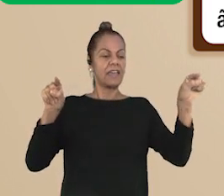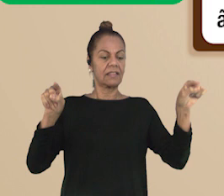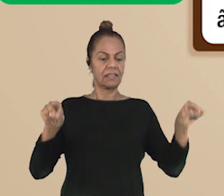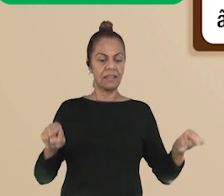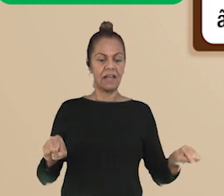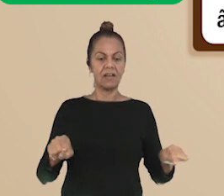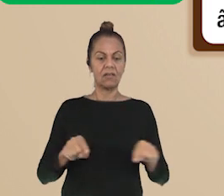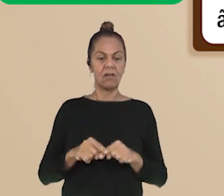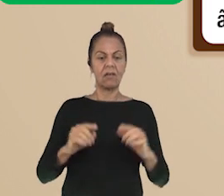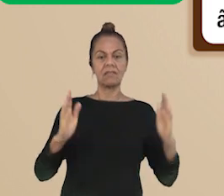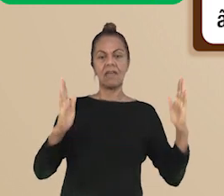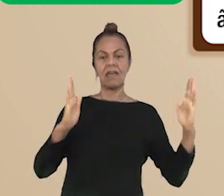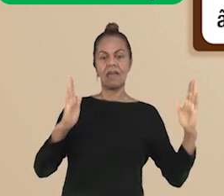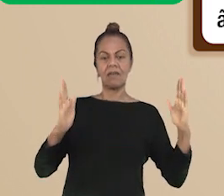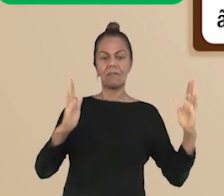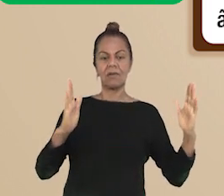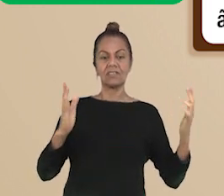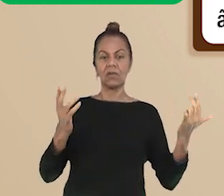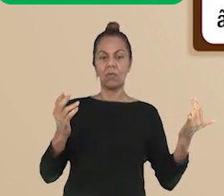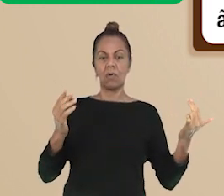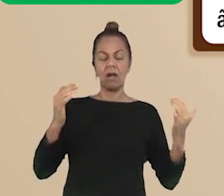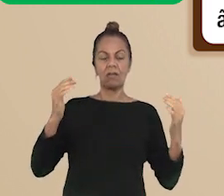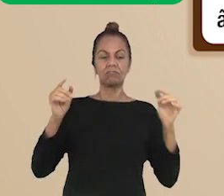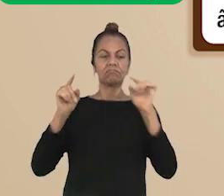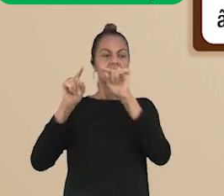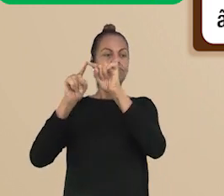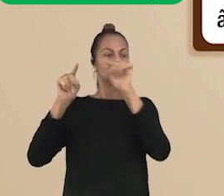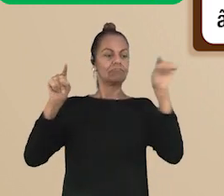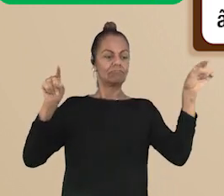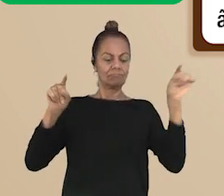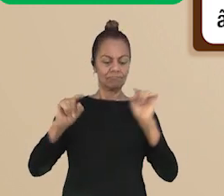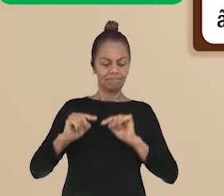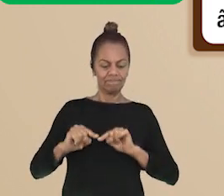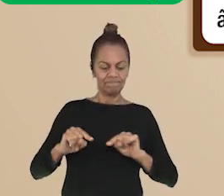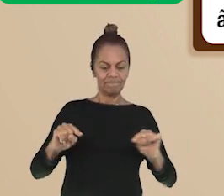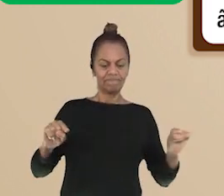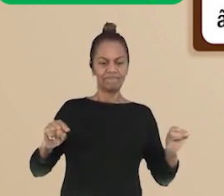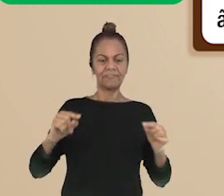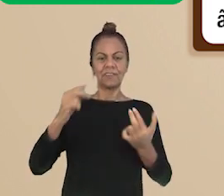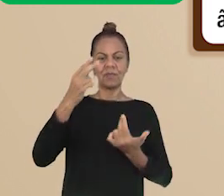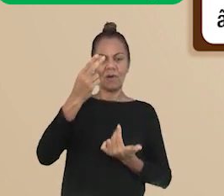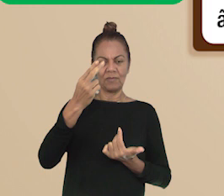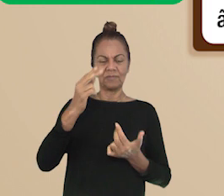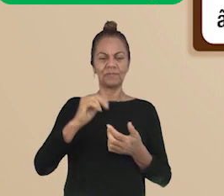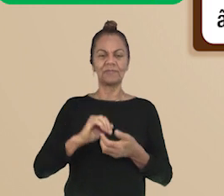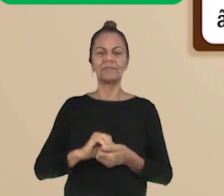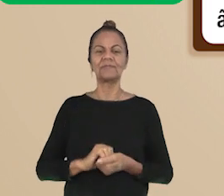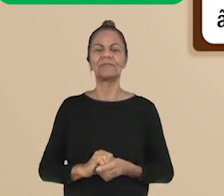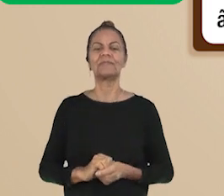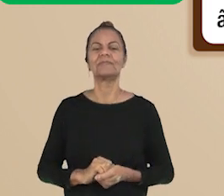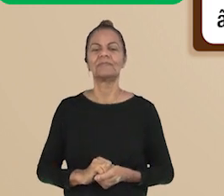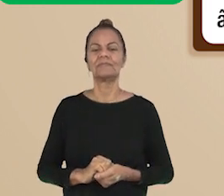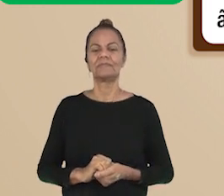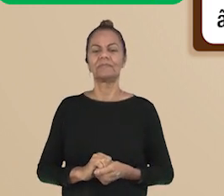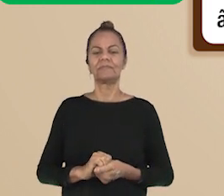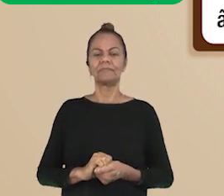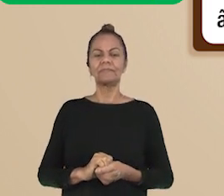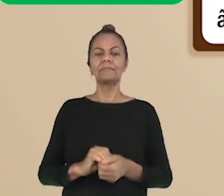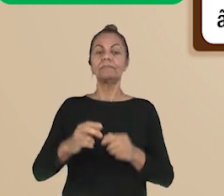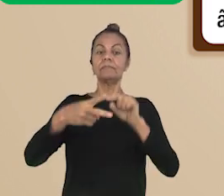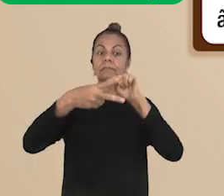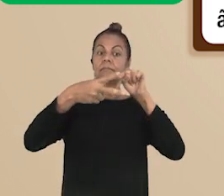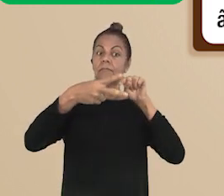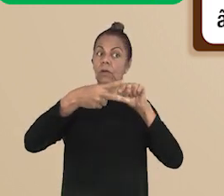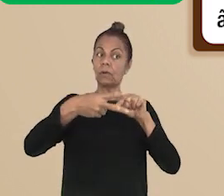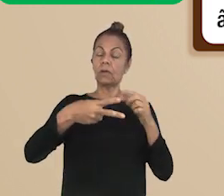maiores, iguais, e dois lados menores, opostos e iguais. Os trapézios,